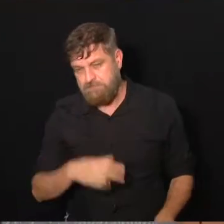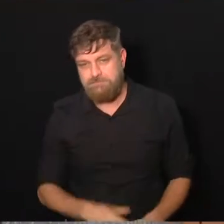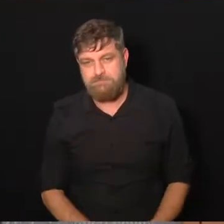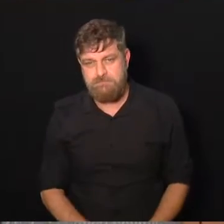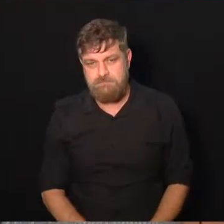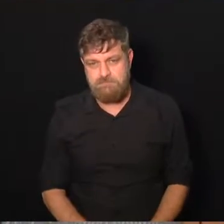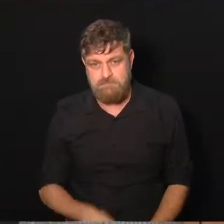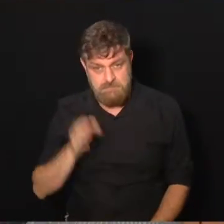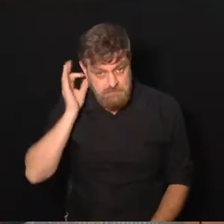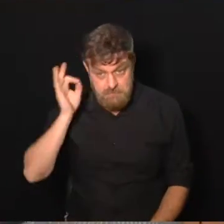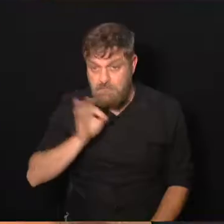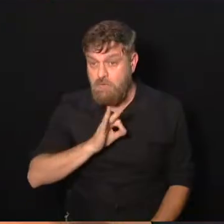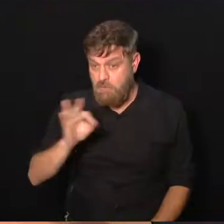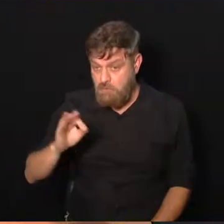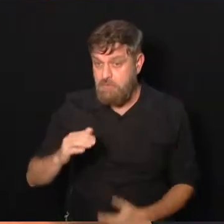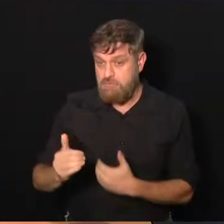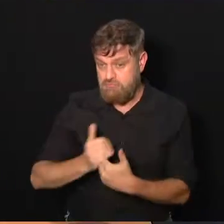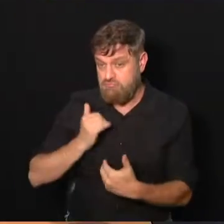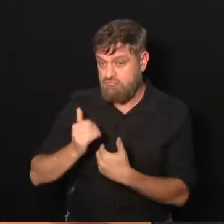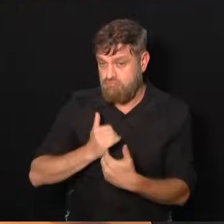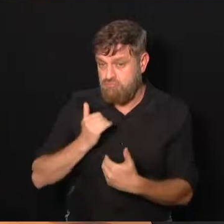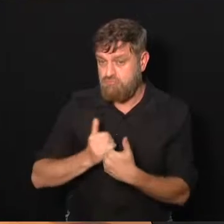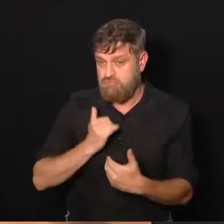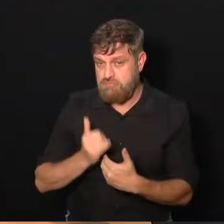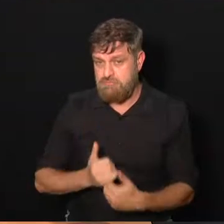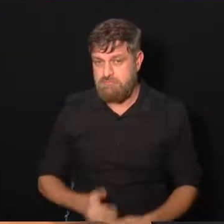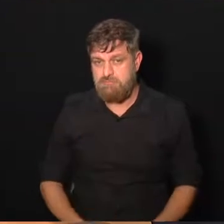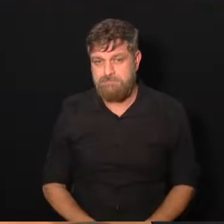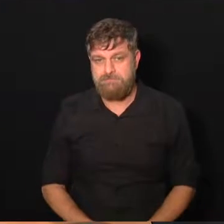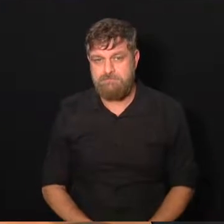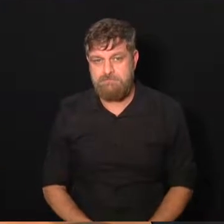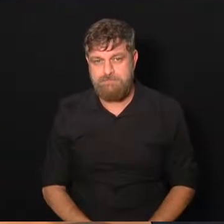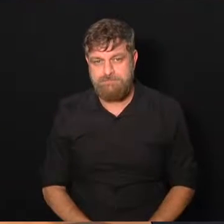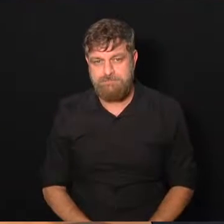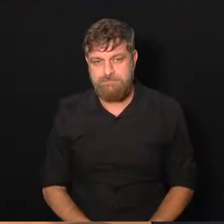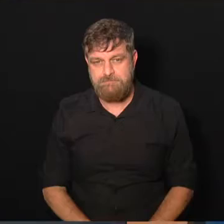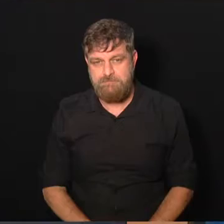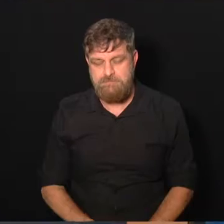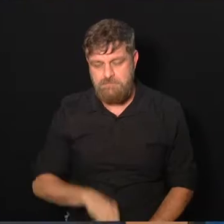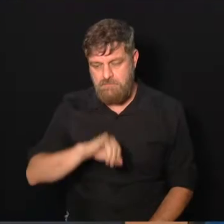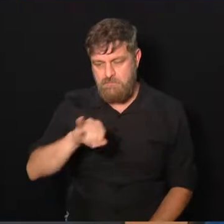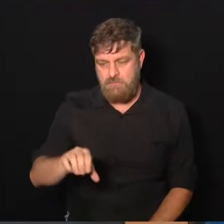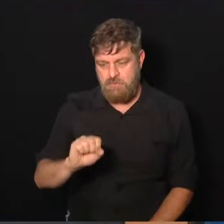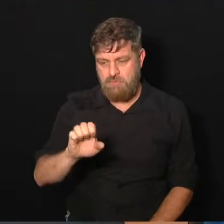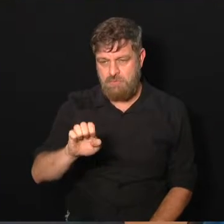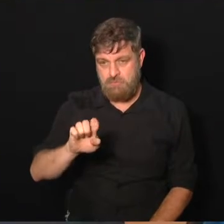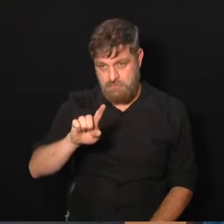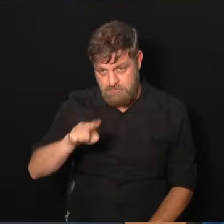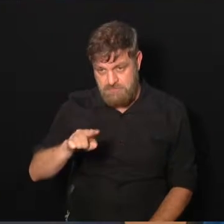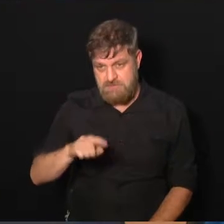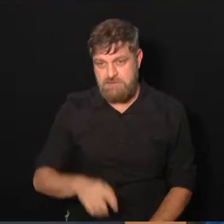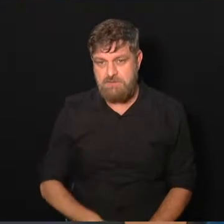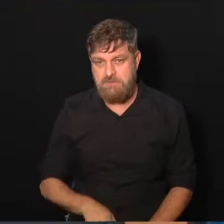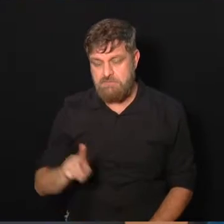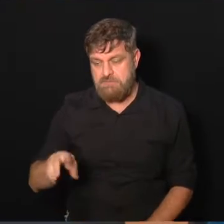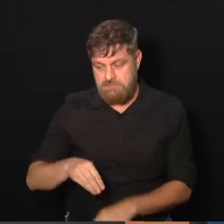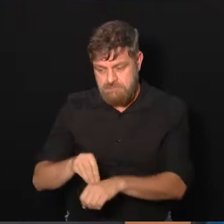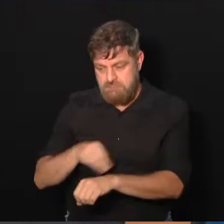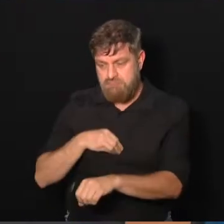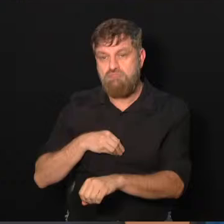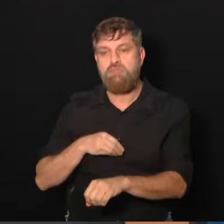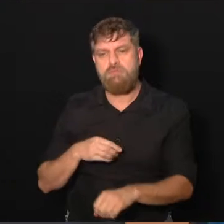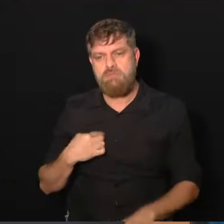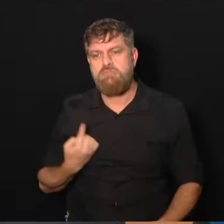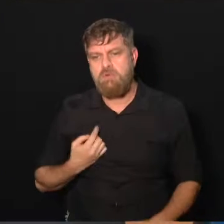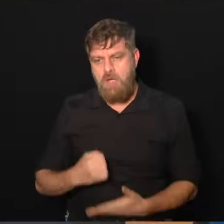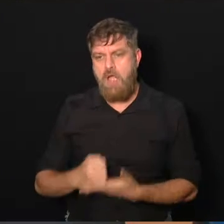Muito boa a sua opinião, senhor Salomão. José Salomão, né? Isso contribui muito com